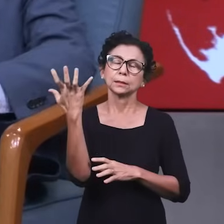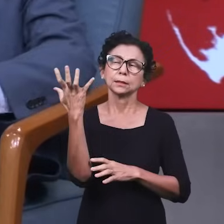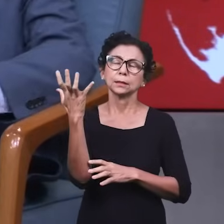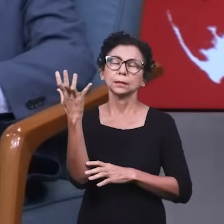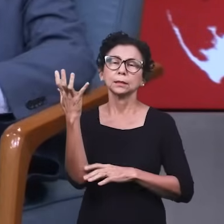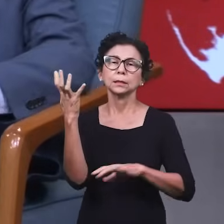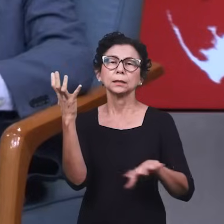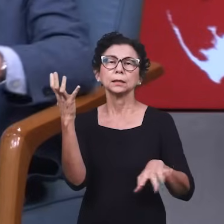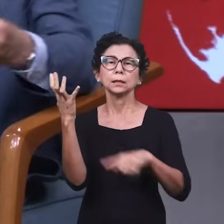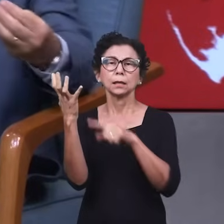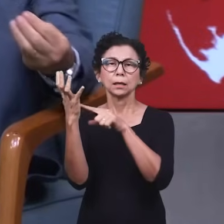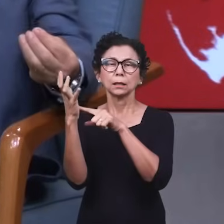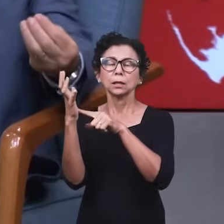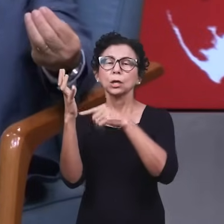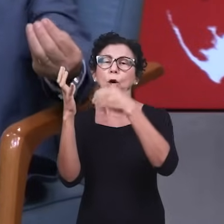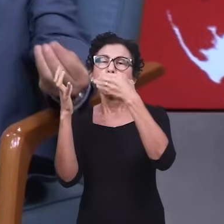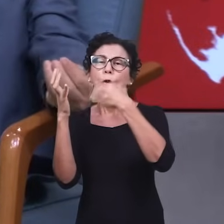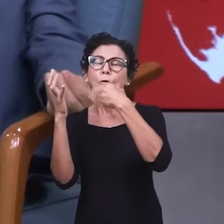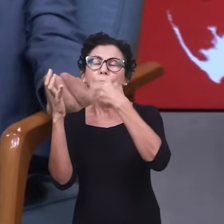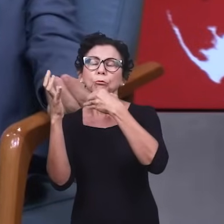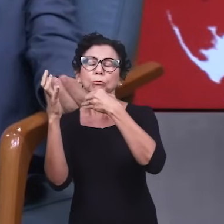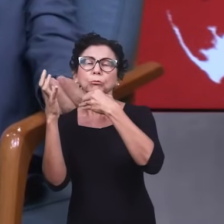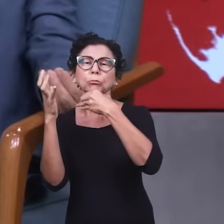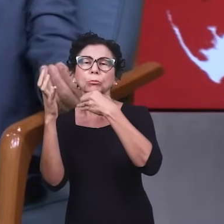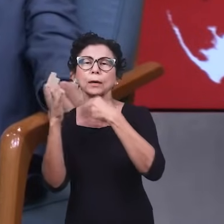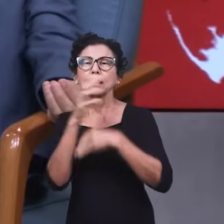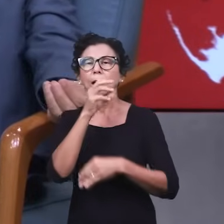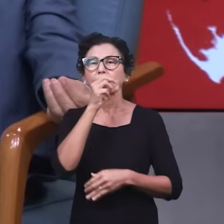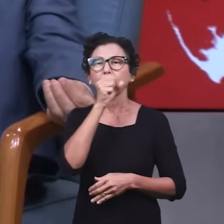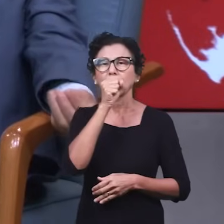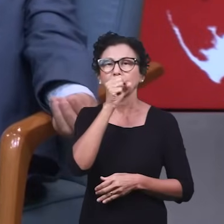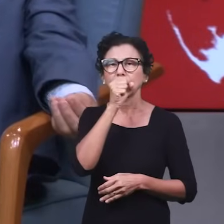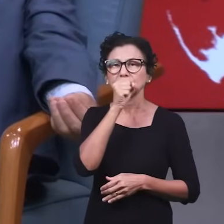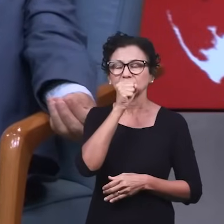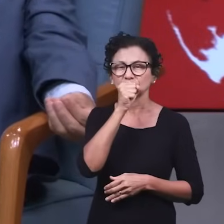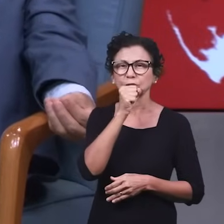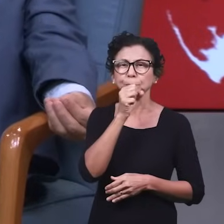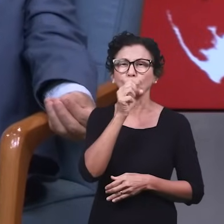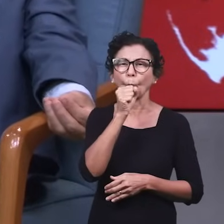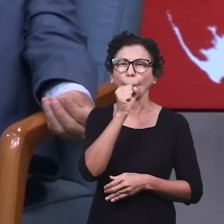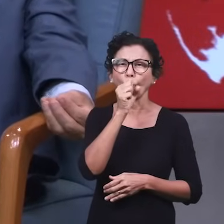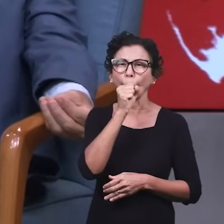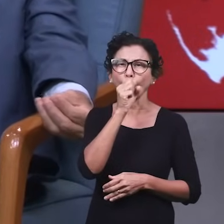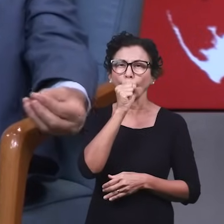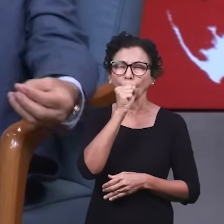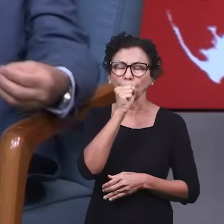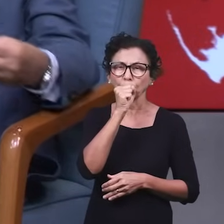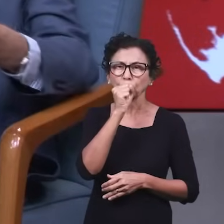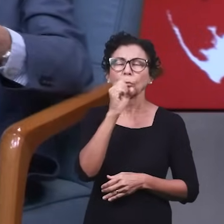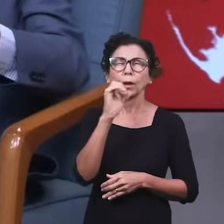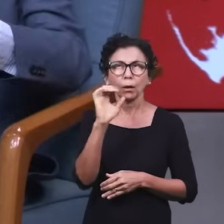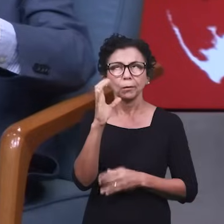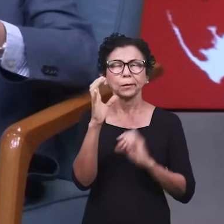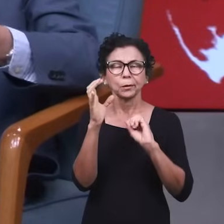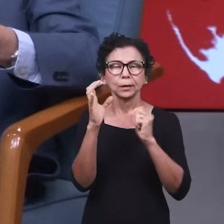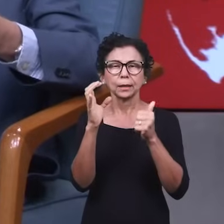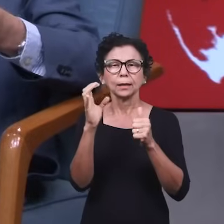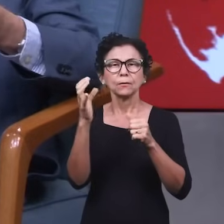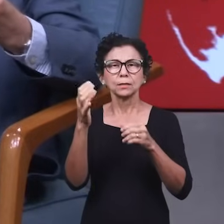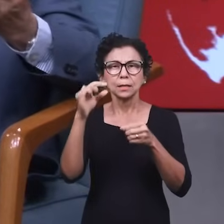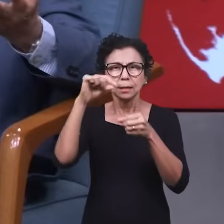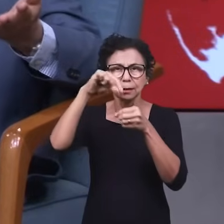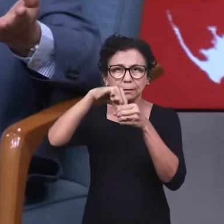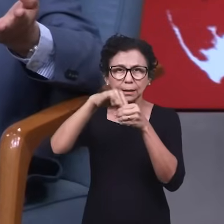videira. Qual a semente que deu à igreja? A palavra. Então, a semente que